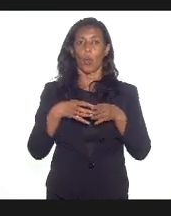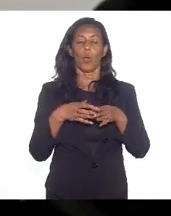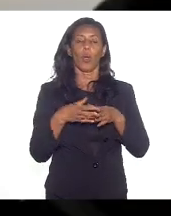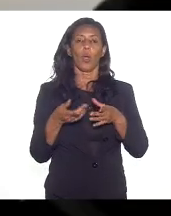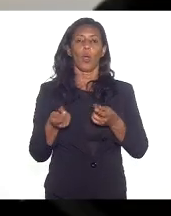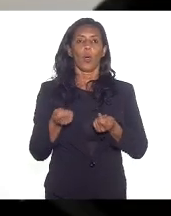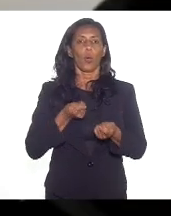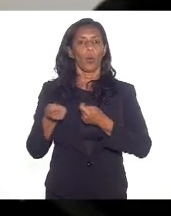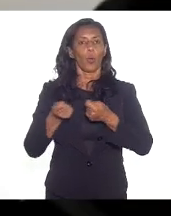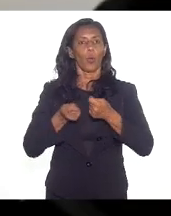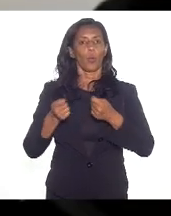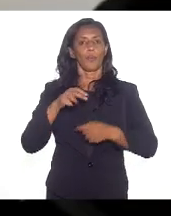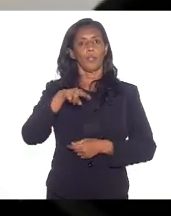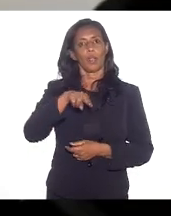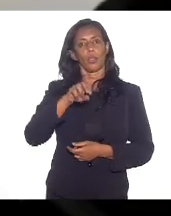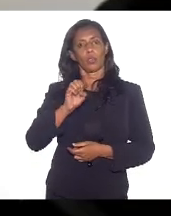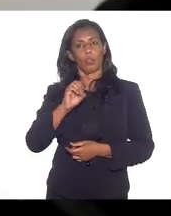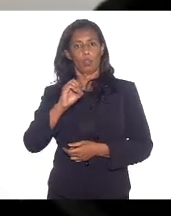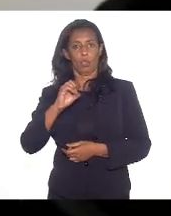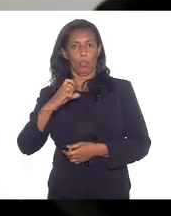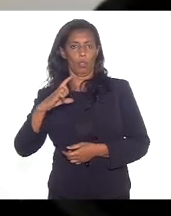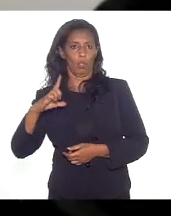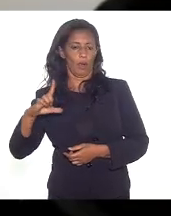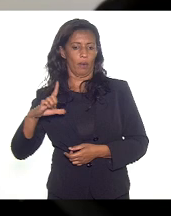Economia, deputado Noel de Carvalho.